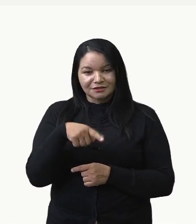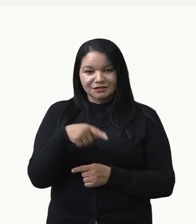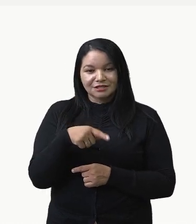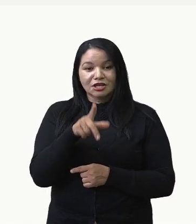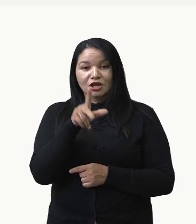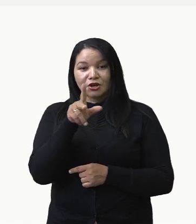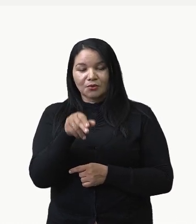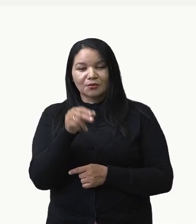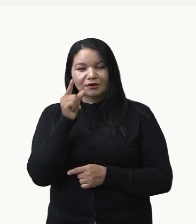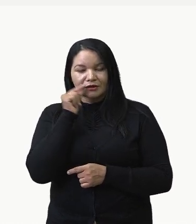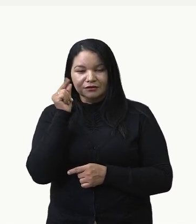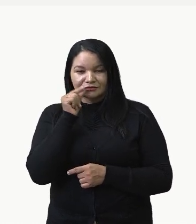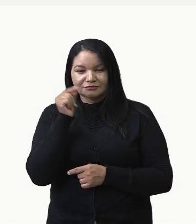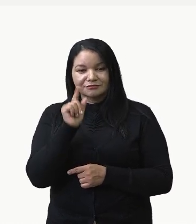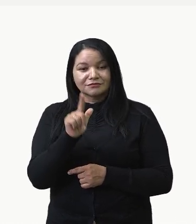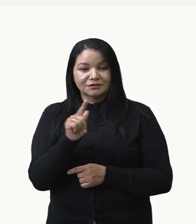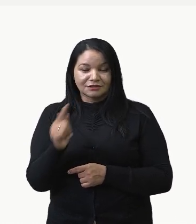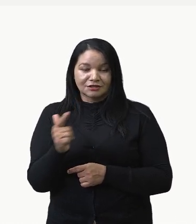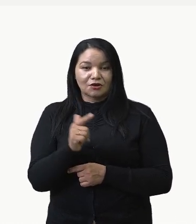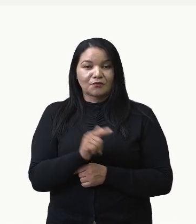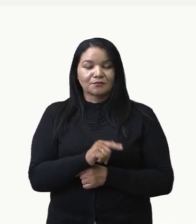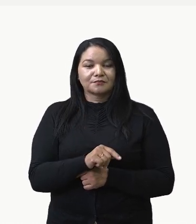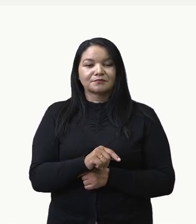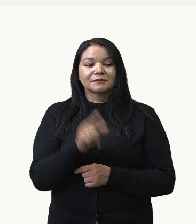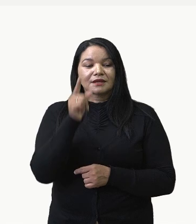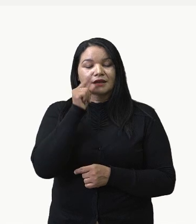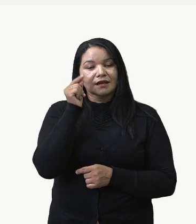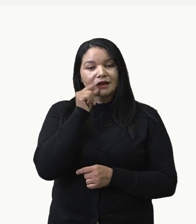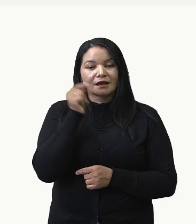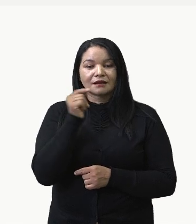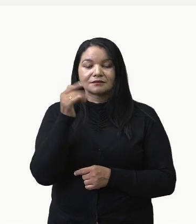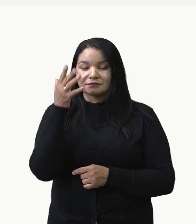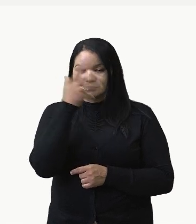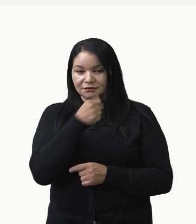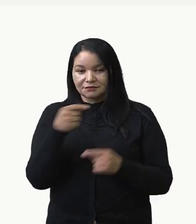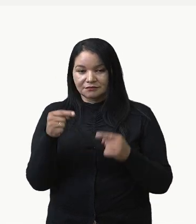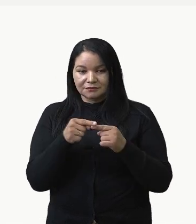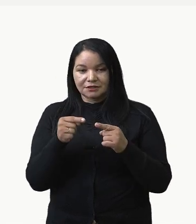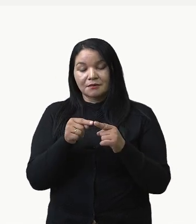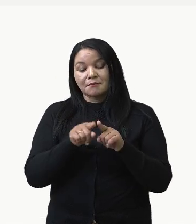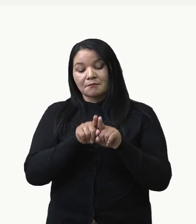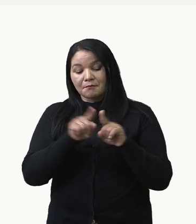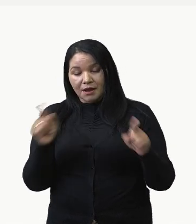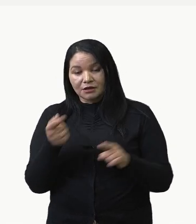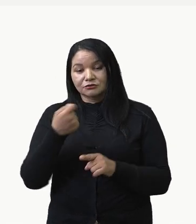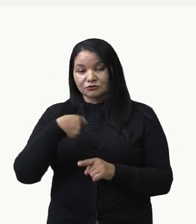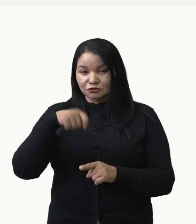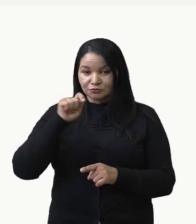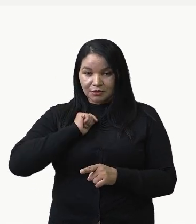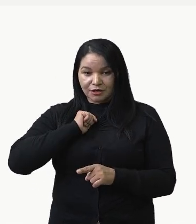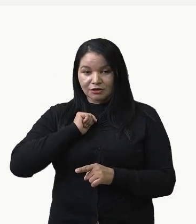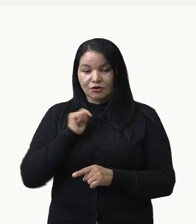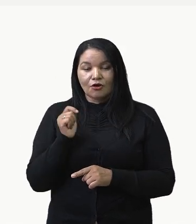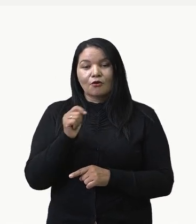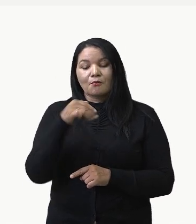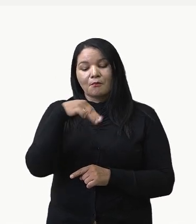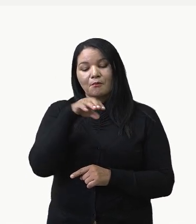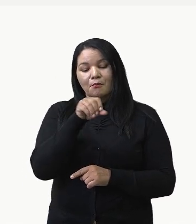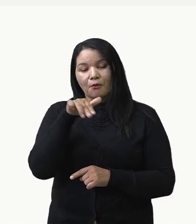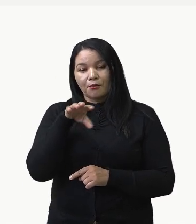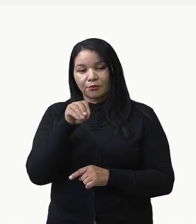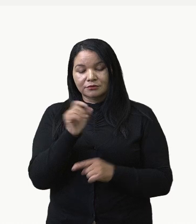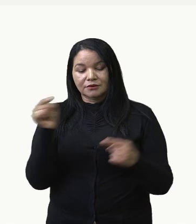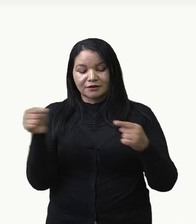palavra gato ou gata simboliza a beleza a boniteza na língua espanhola o mono está